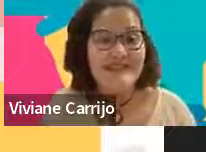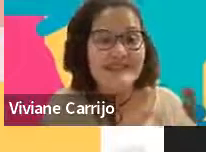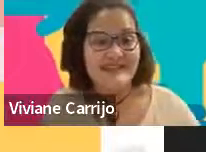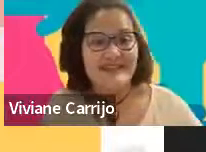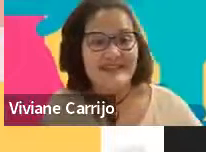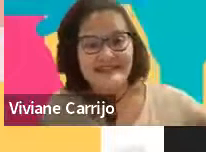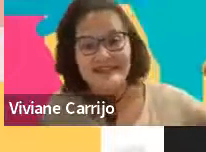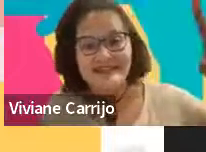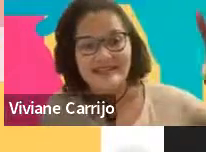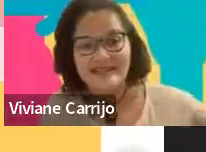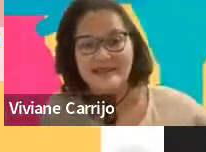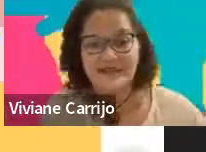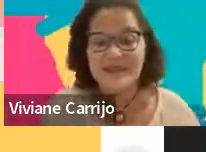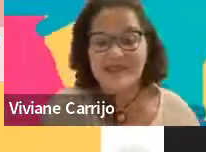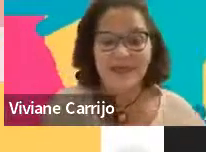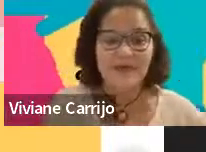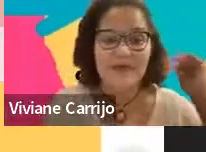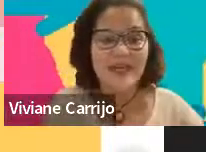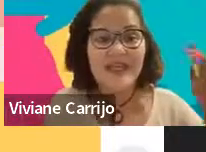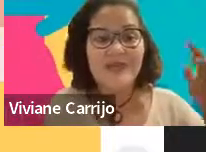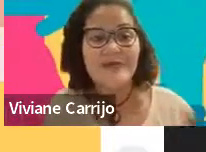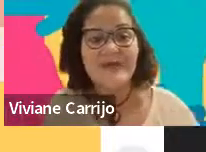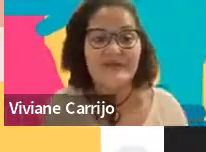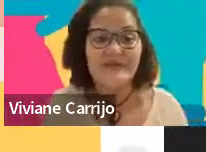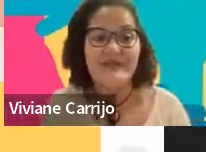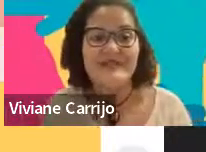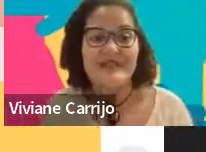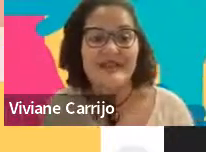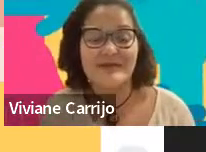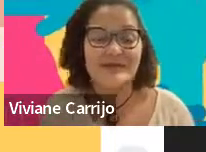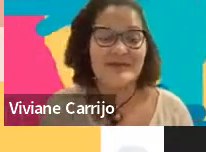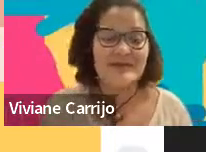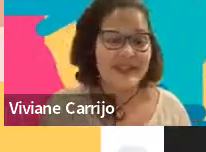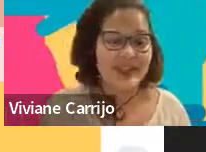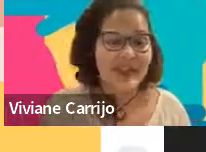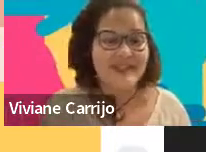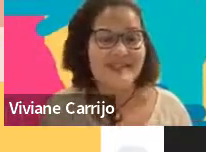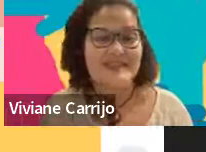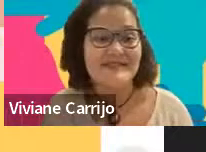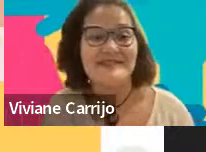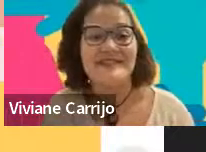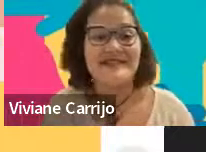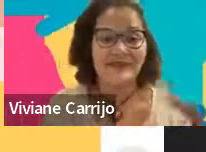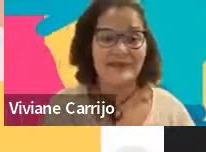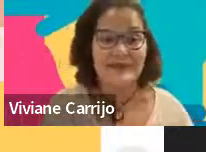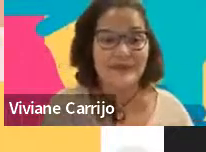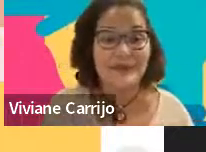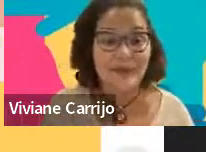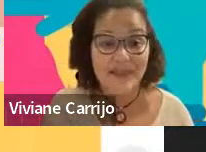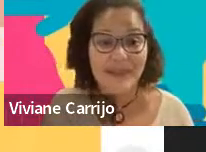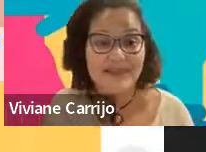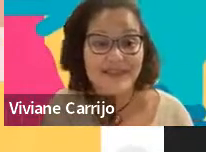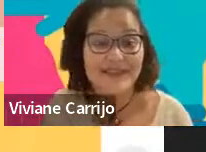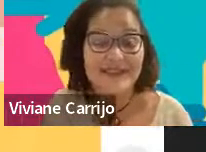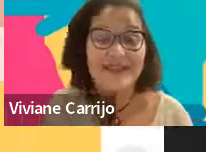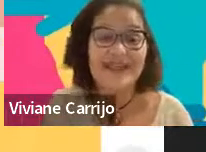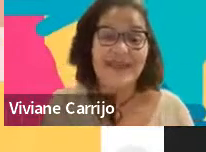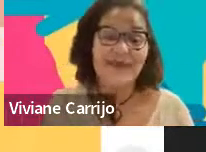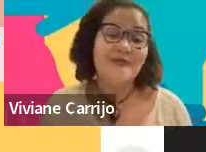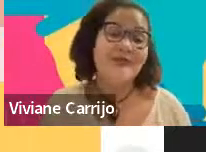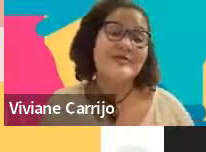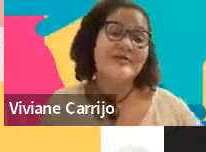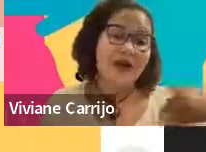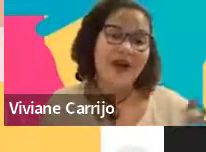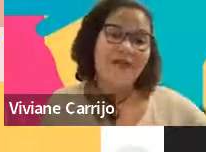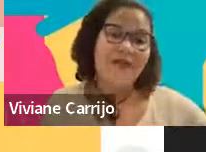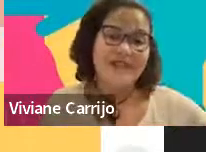auditório 333. Está no e-mail e também está no nosso site, também está no nosso Padlet.